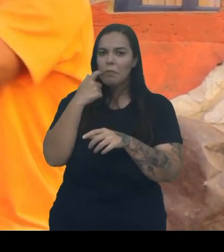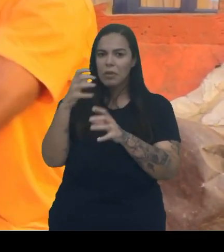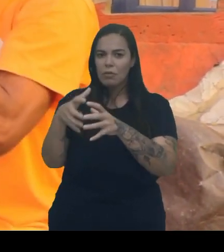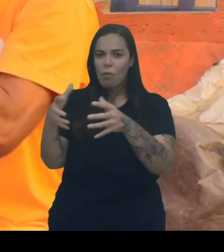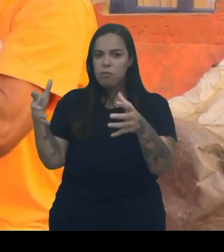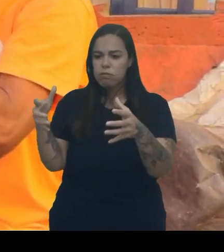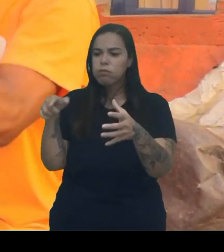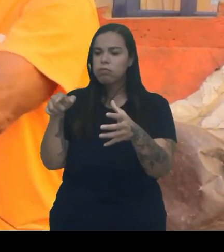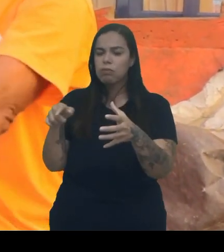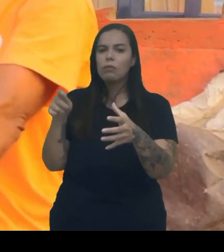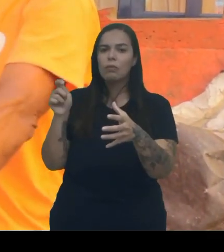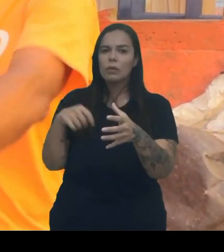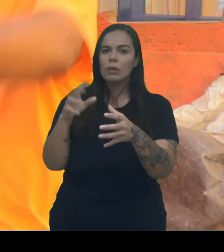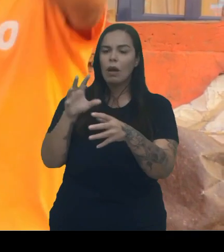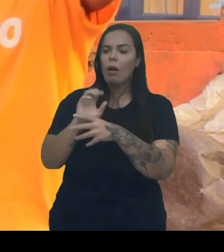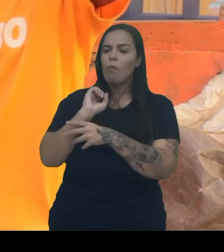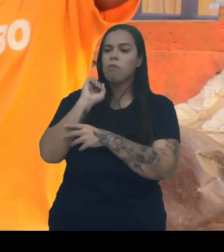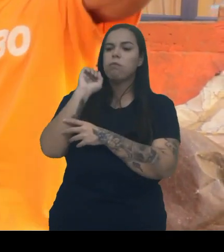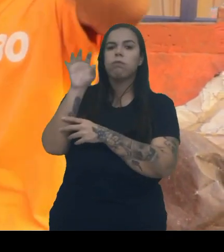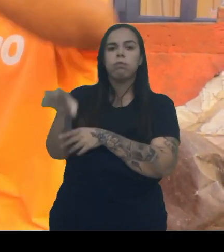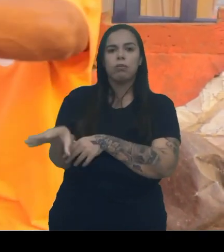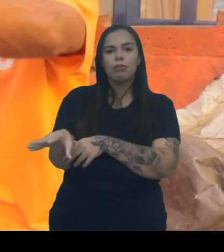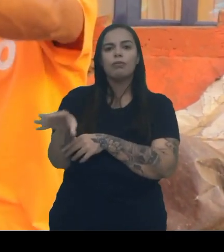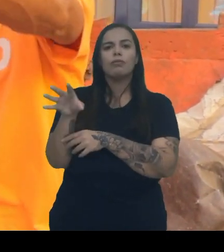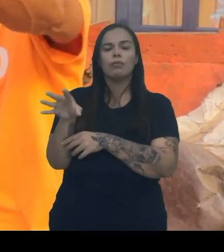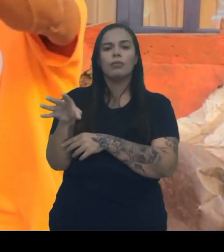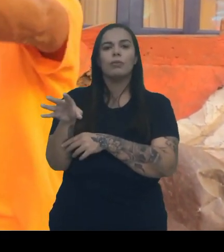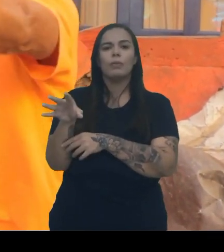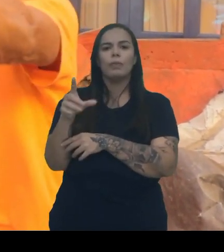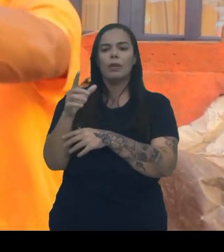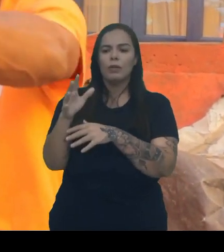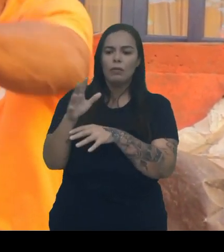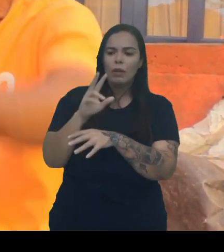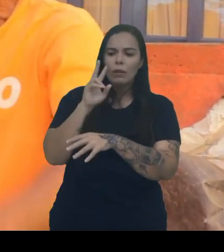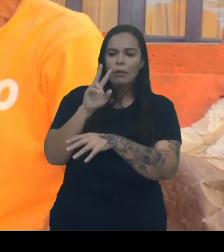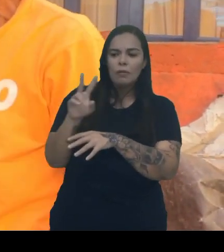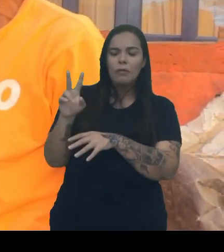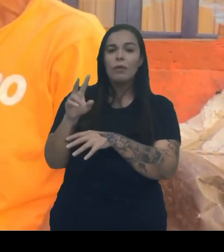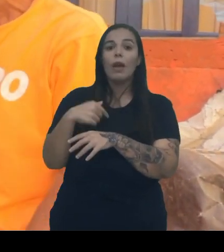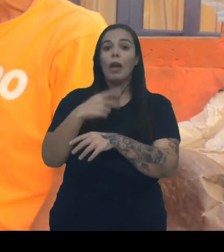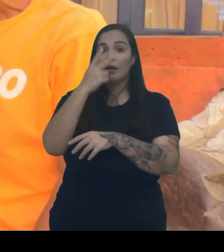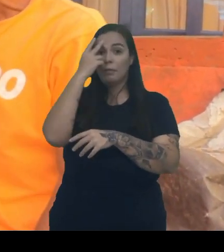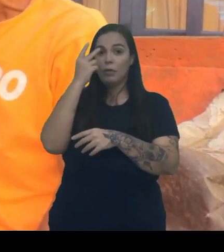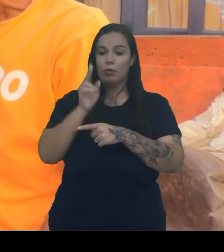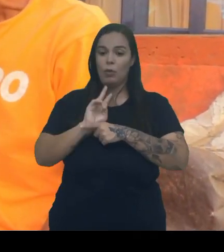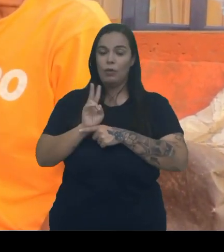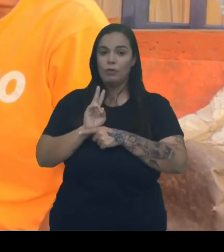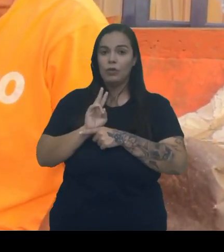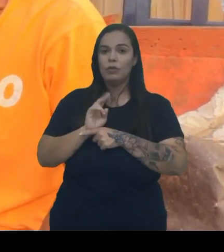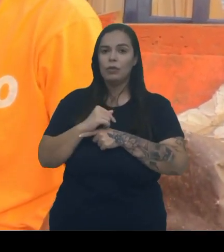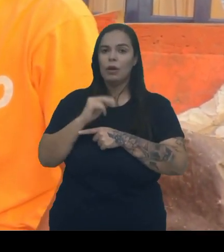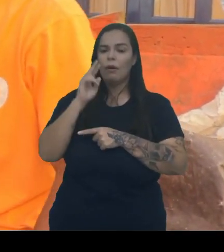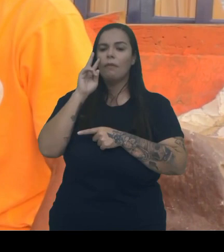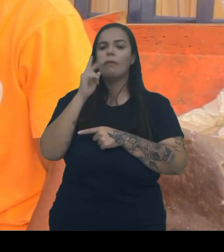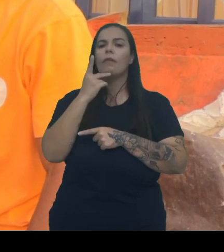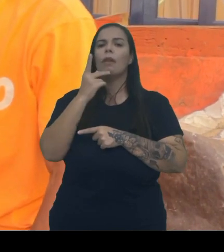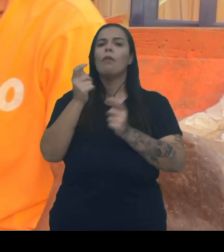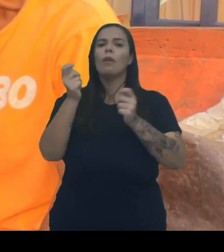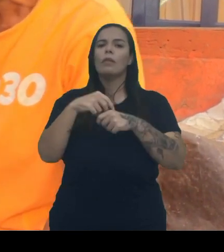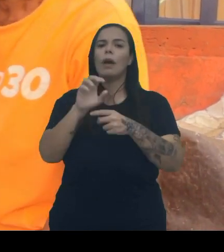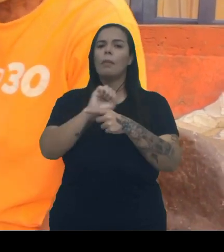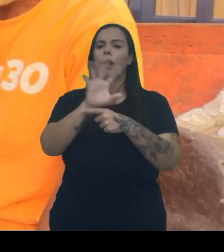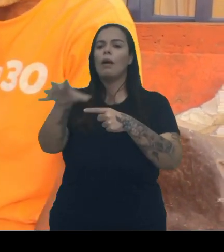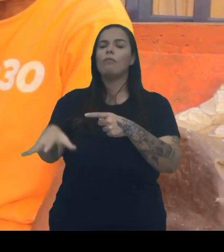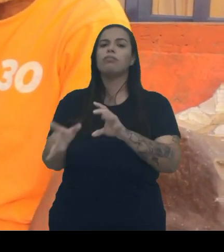lá. Pulando 2, 3, fazendo aquele aguaceiro. Aí o vigia mandava largar